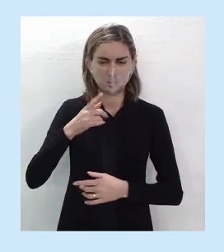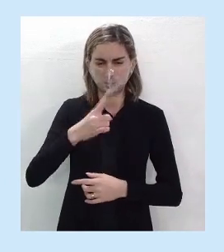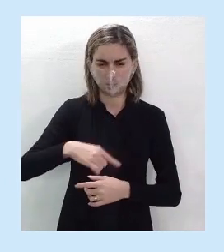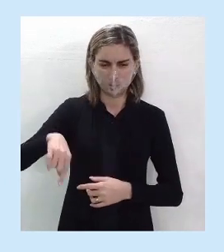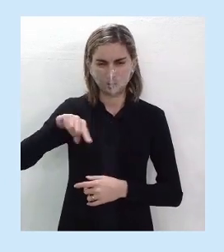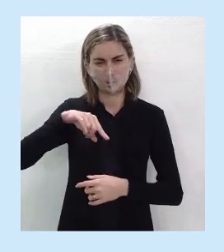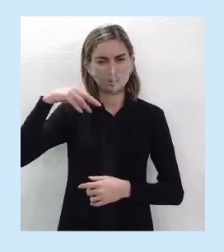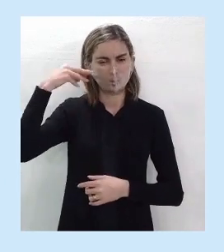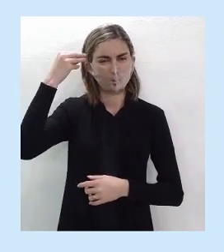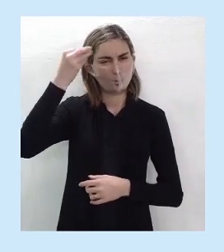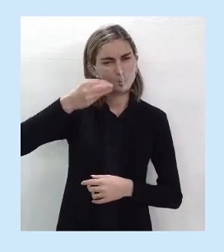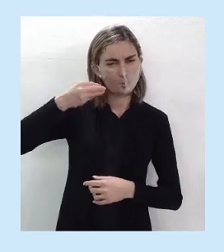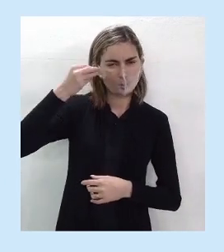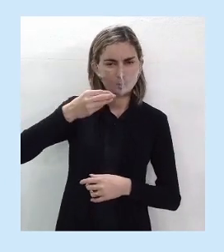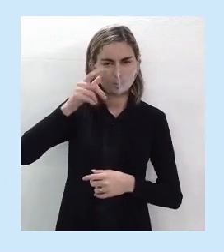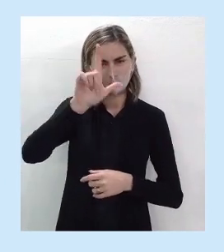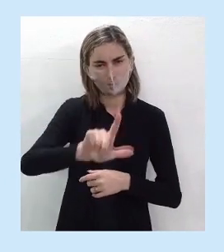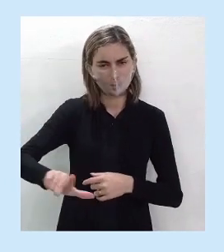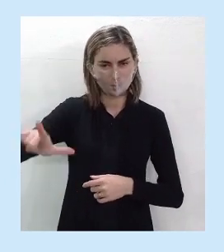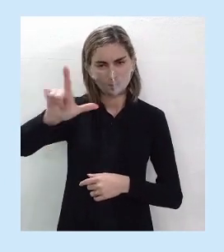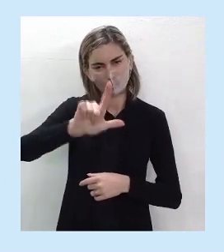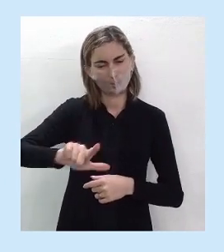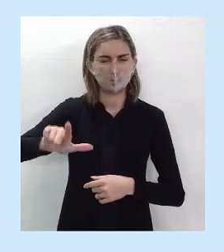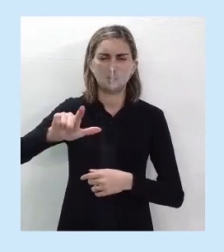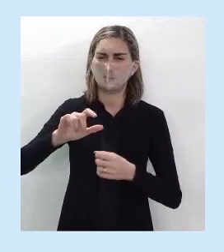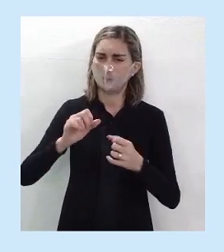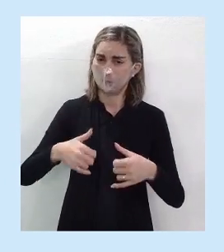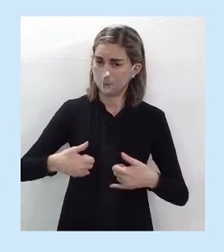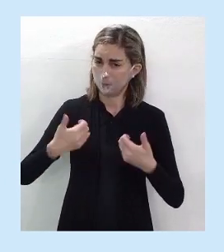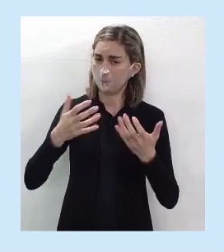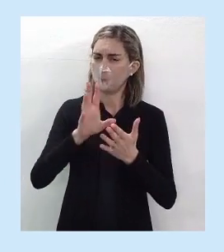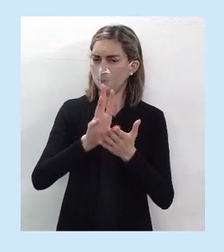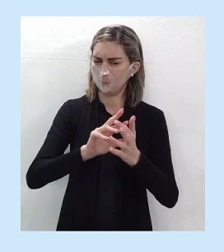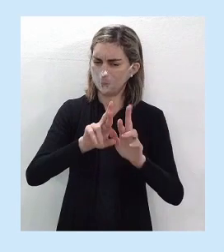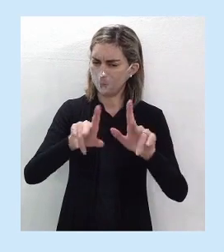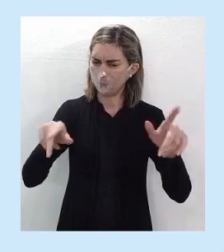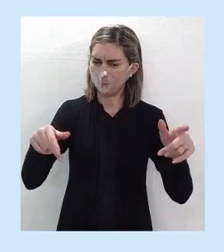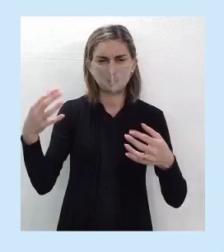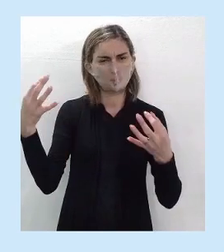nossas experimentações literárias e se inspire para produzir